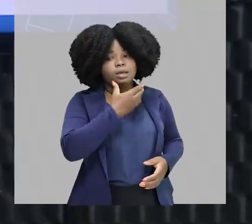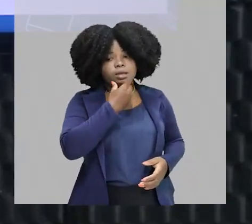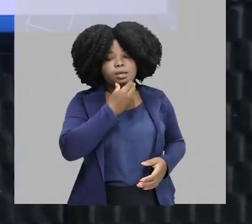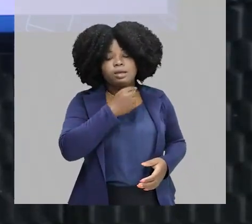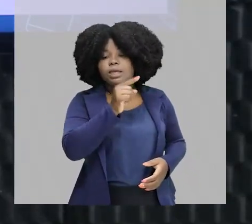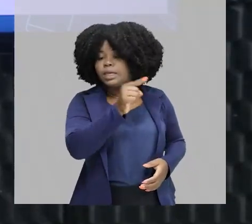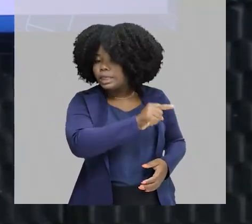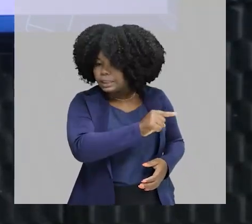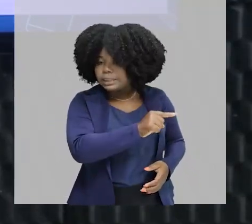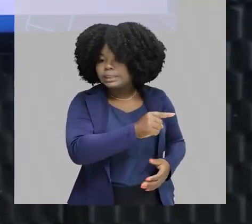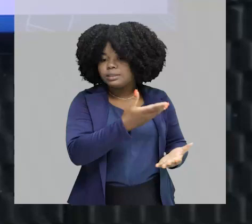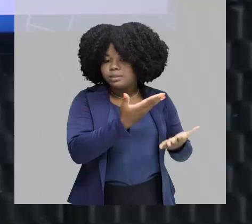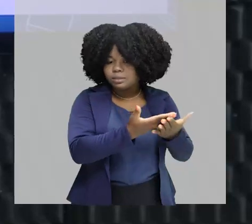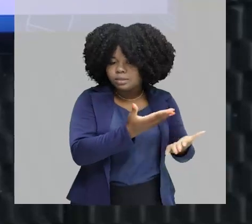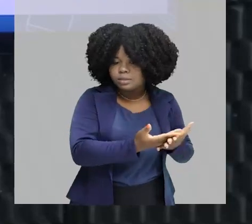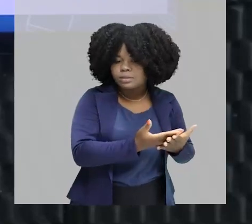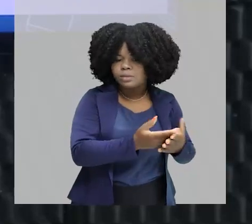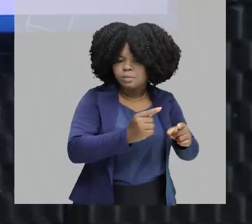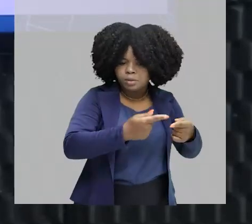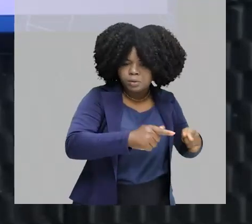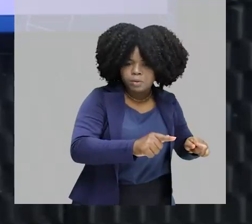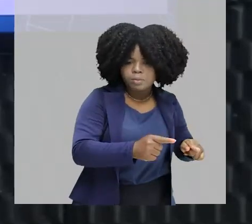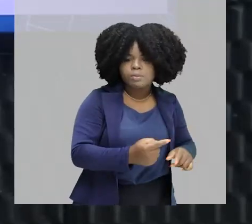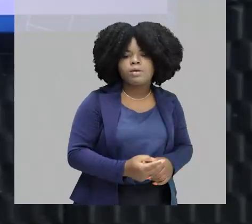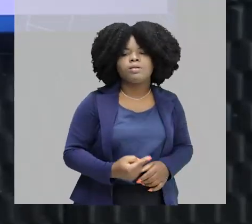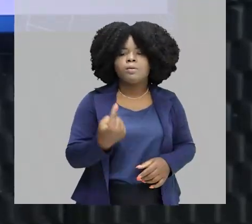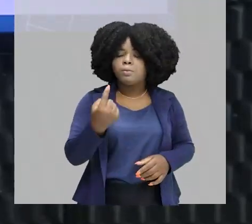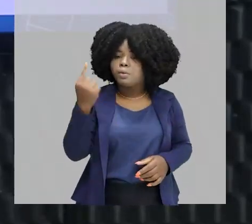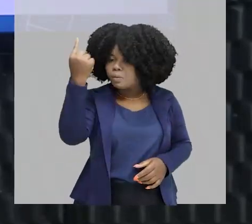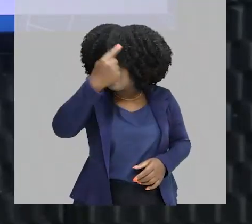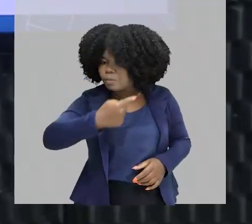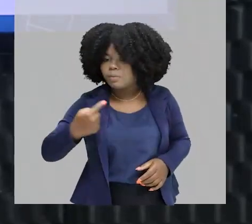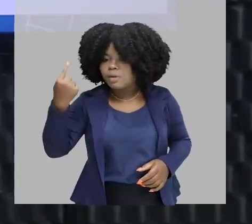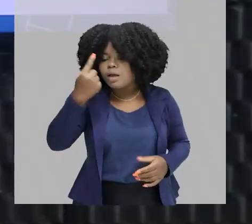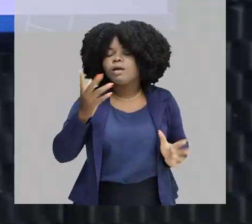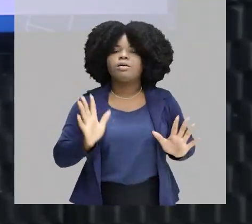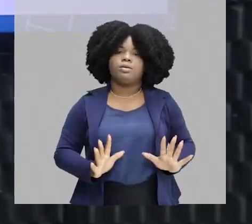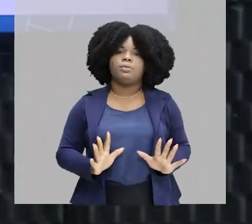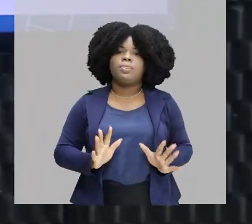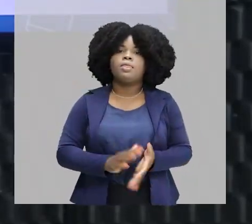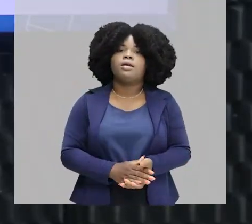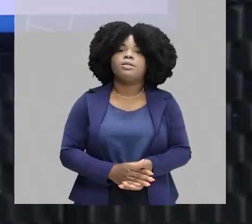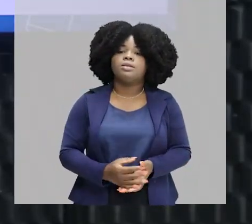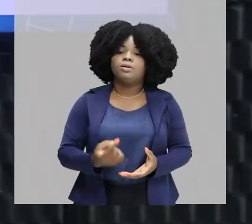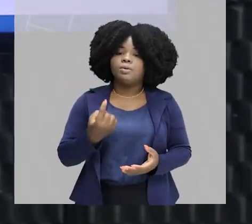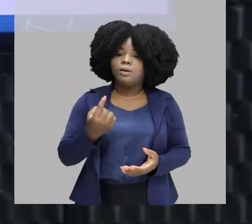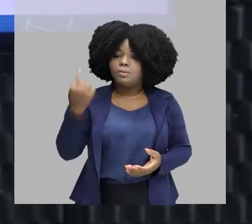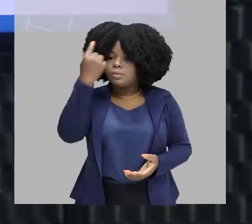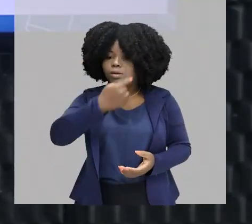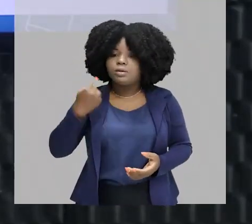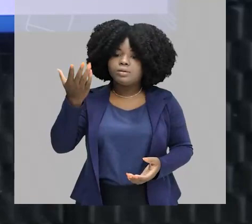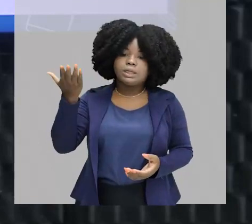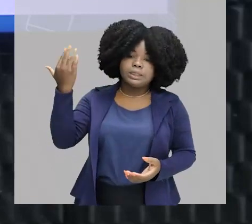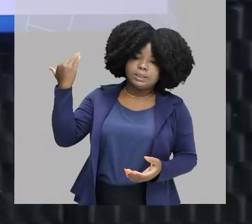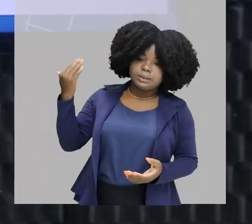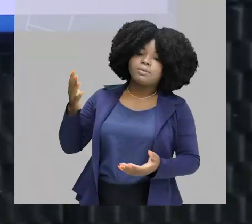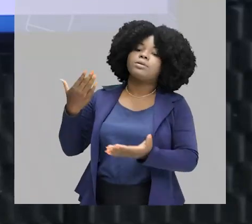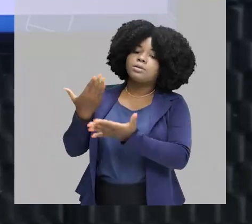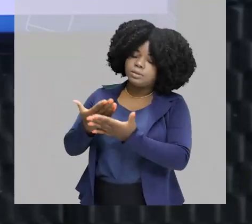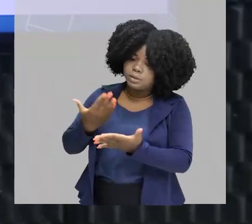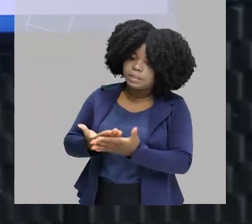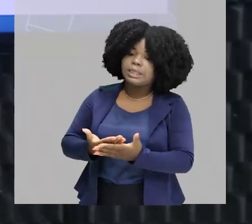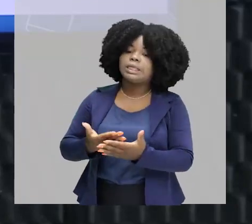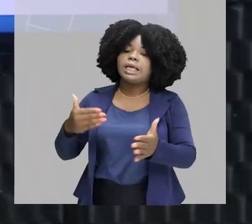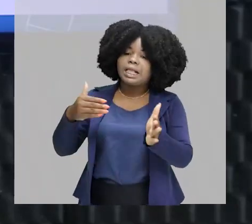por 1 hora. Quer dizer, há 1 hora atrás, que é o passado, ele começou a estudar. Até agora, ele está estudando